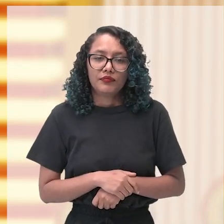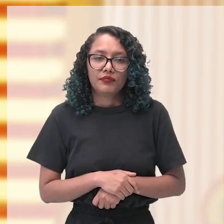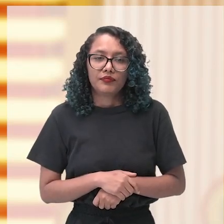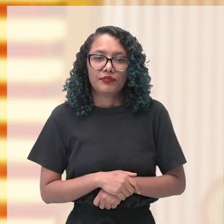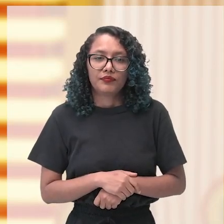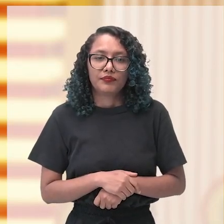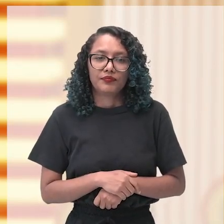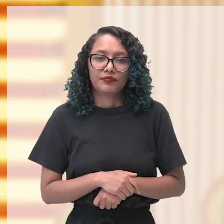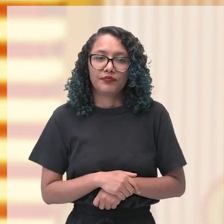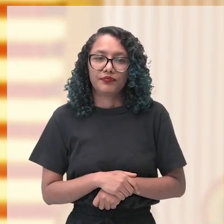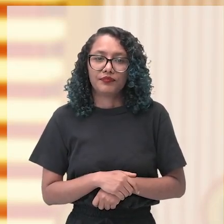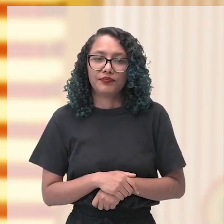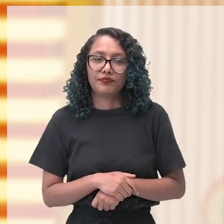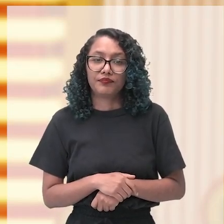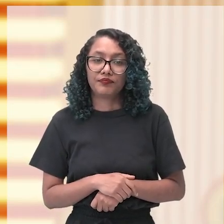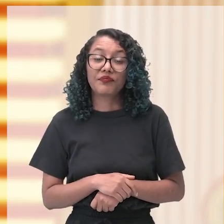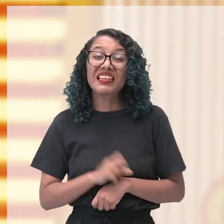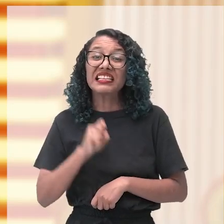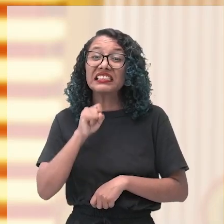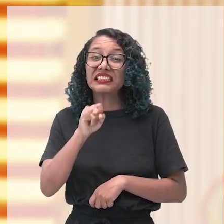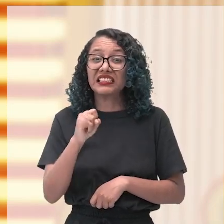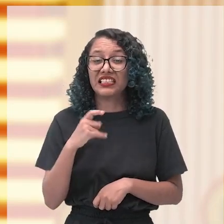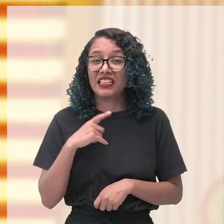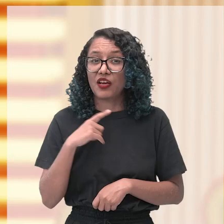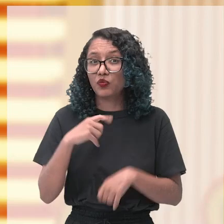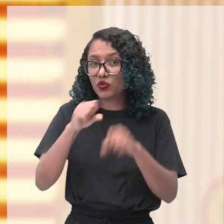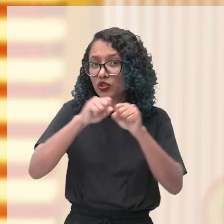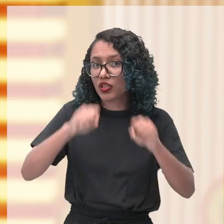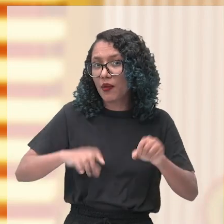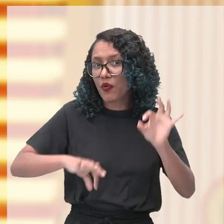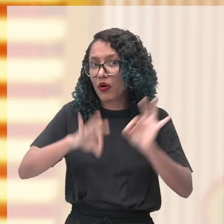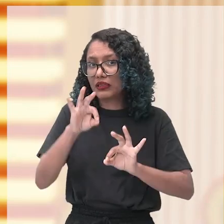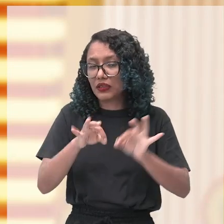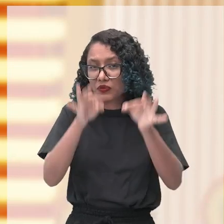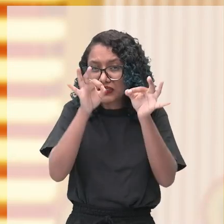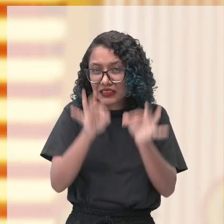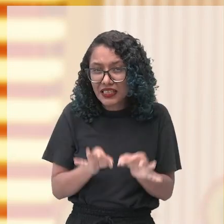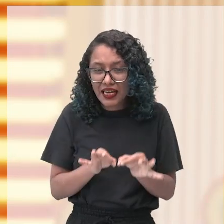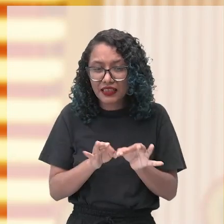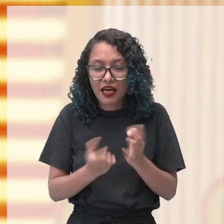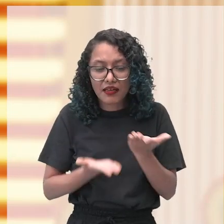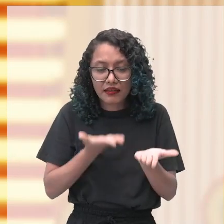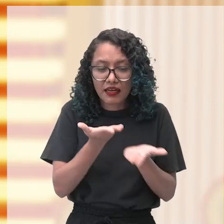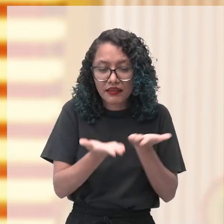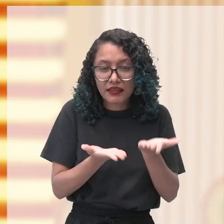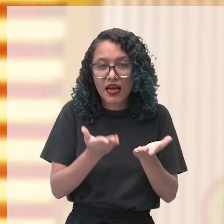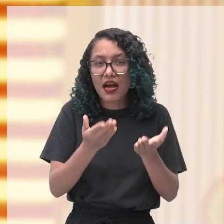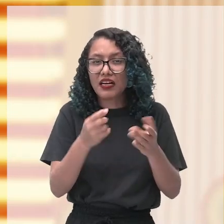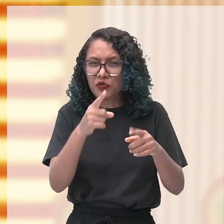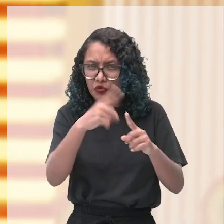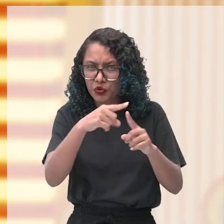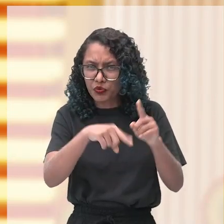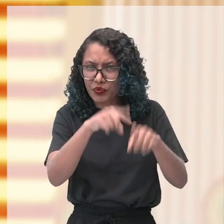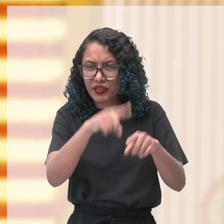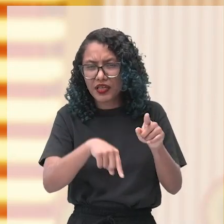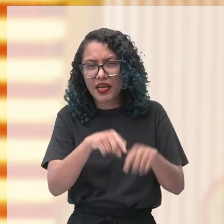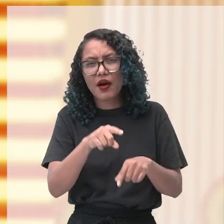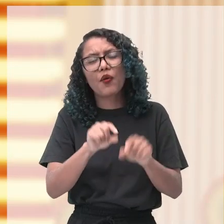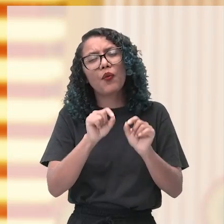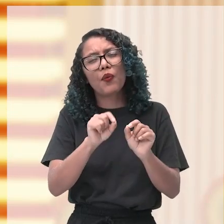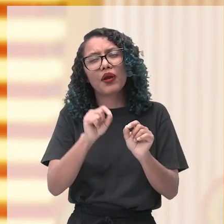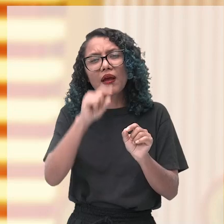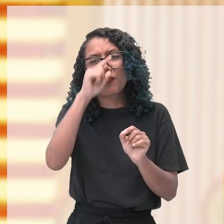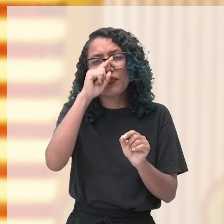toda uma logística para lidar com esses resíduos, eles tornam-se não perigosos.